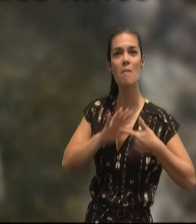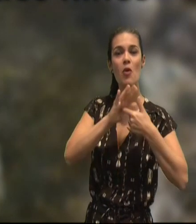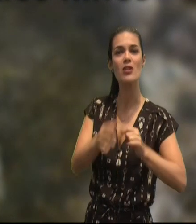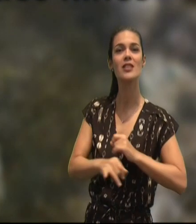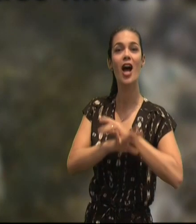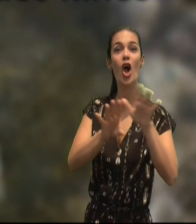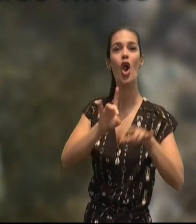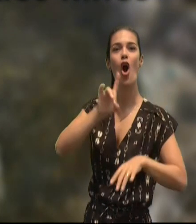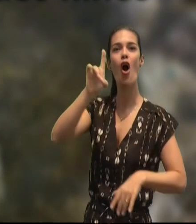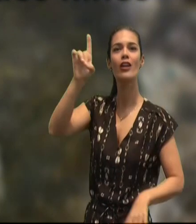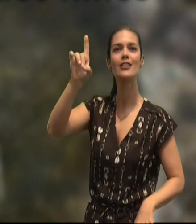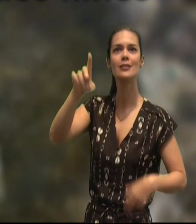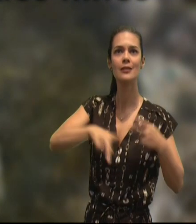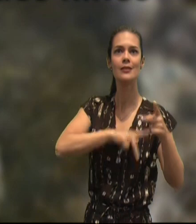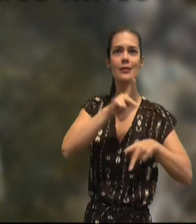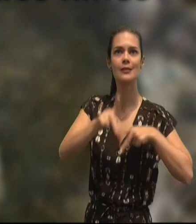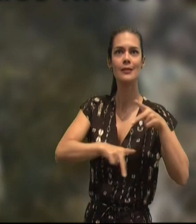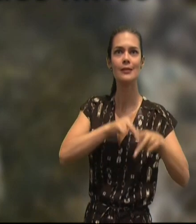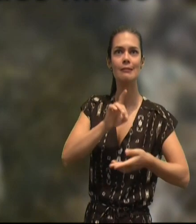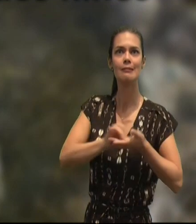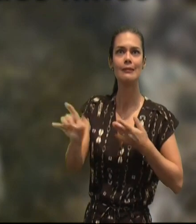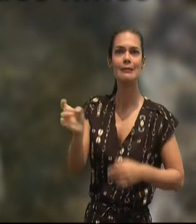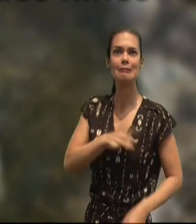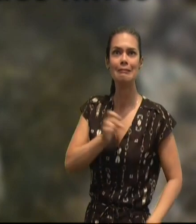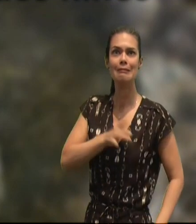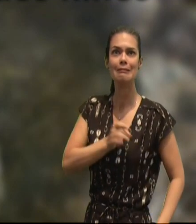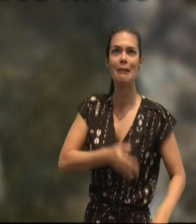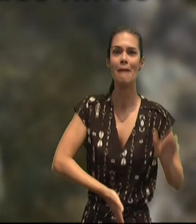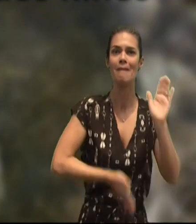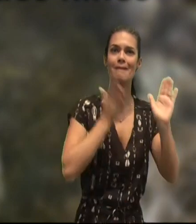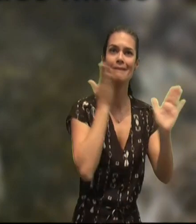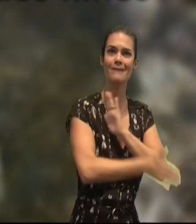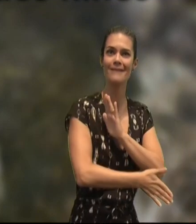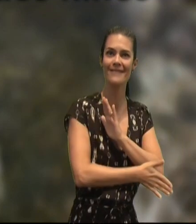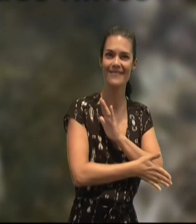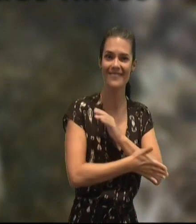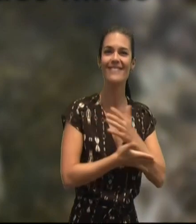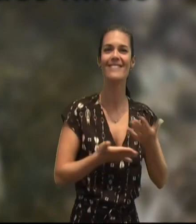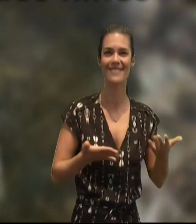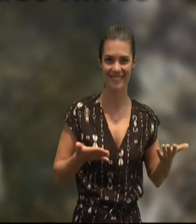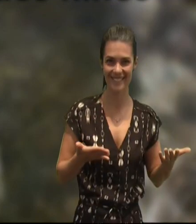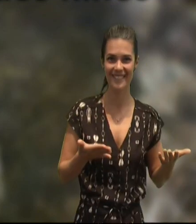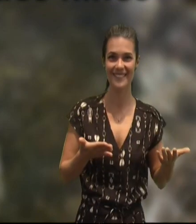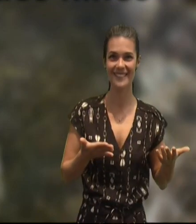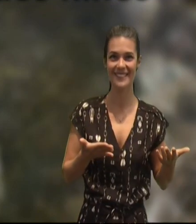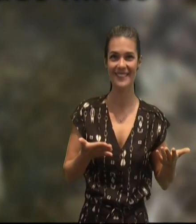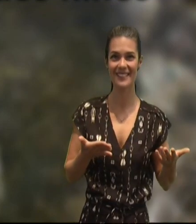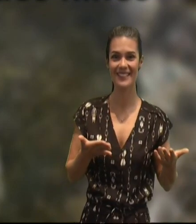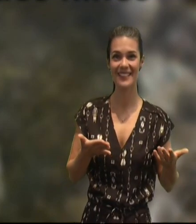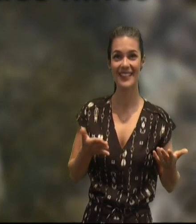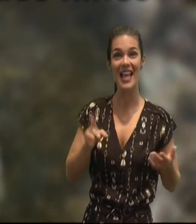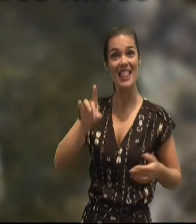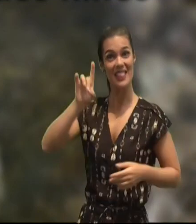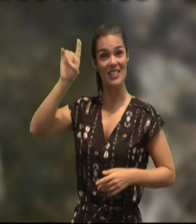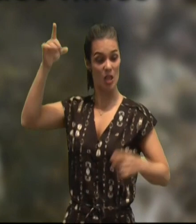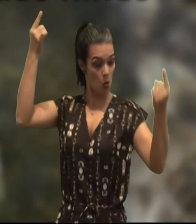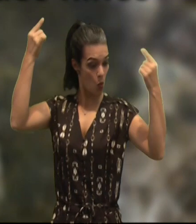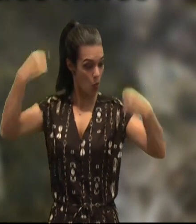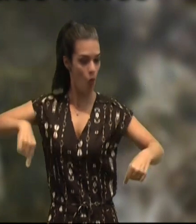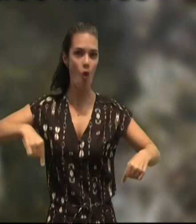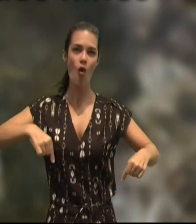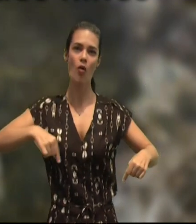glória de Deus havia voltado através da arca, o símbolo da presença do Senhor. A mão do Senhor esteve contra os